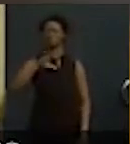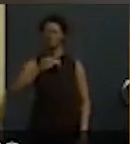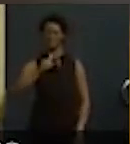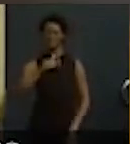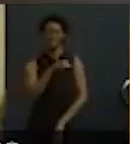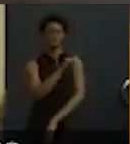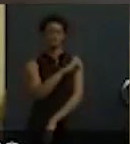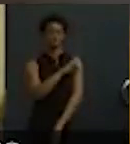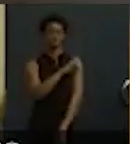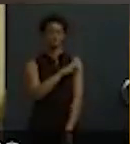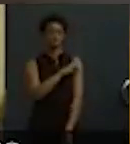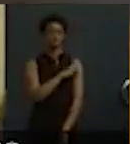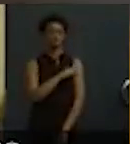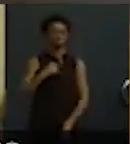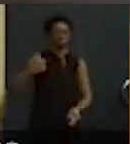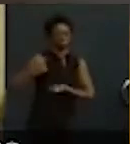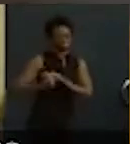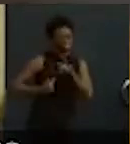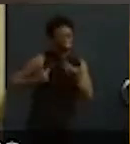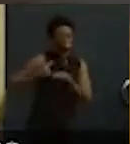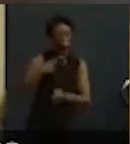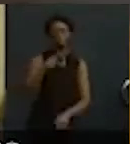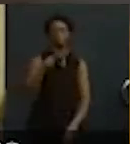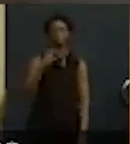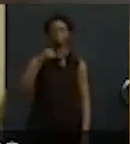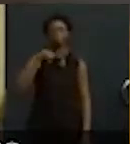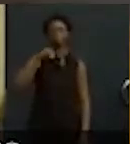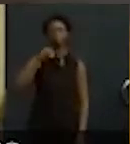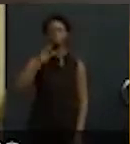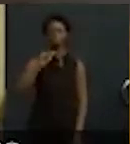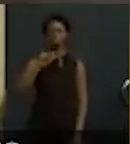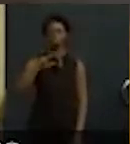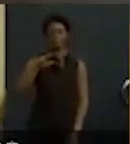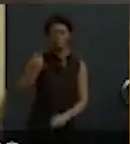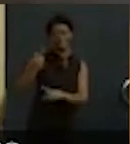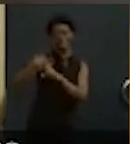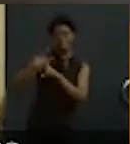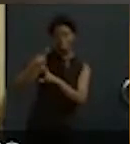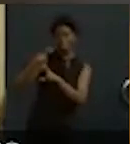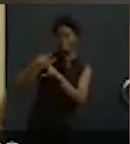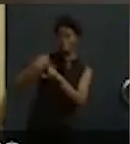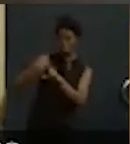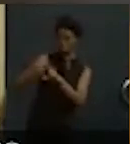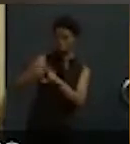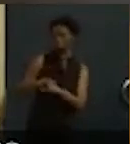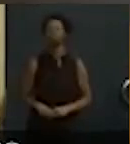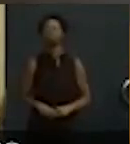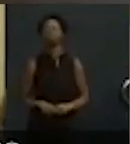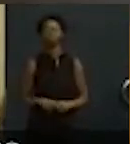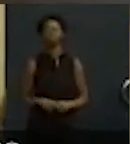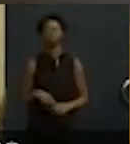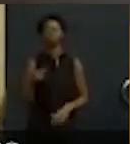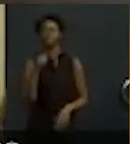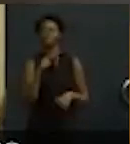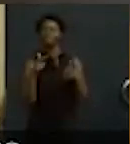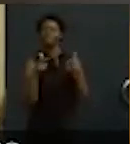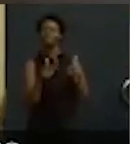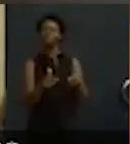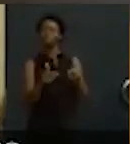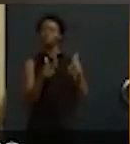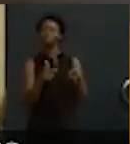Foi atuante promotora junto à Vara Criminal e de Execução Penal, local onde